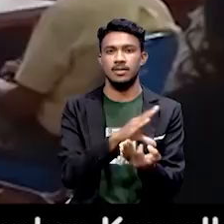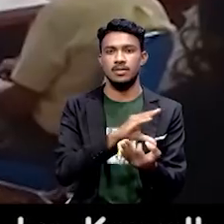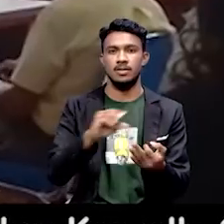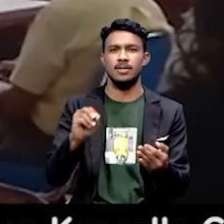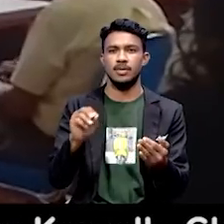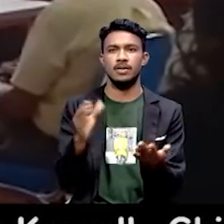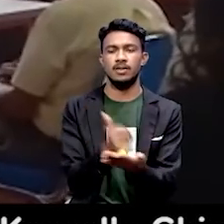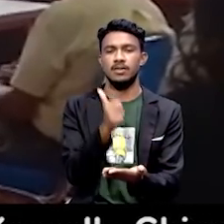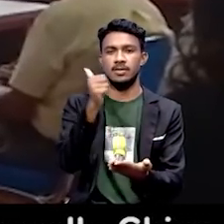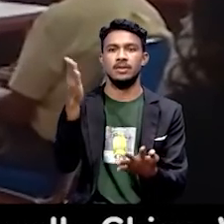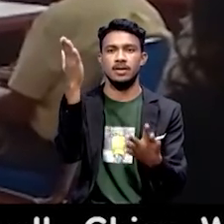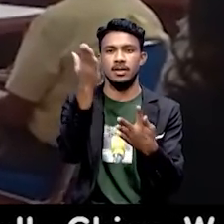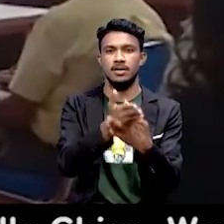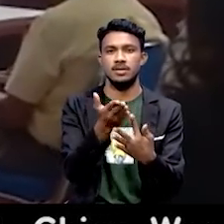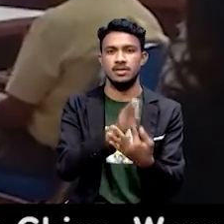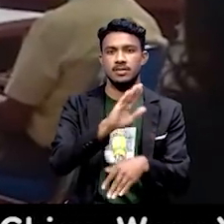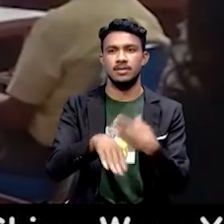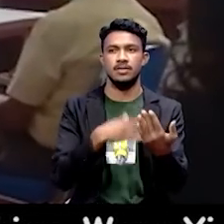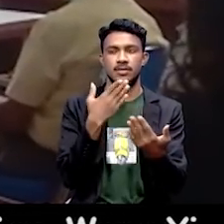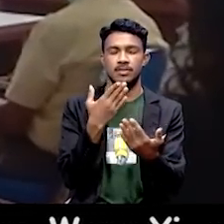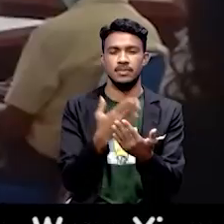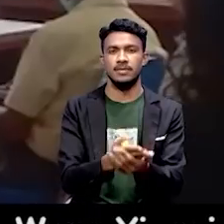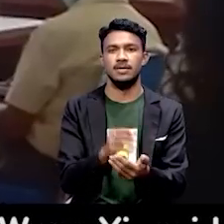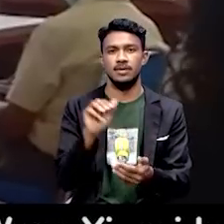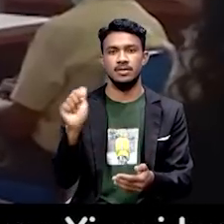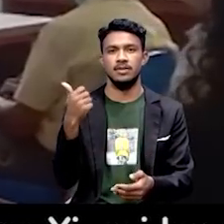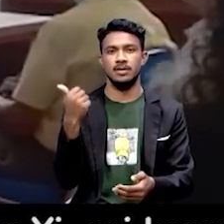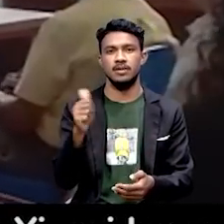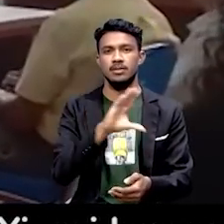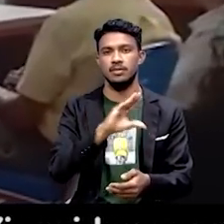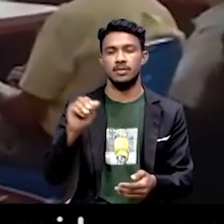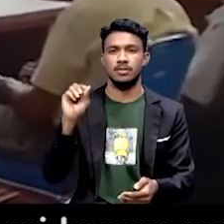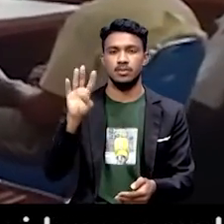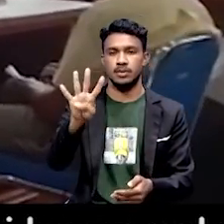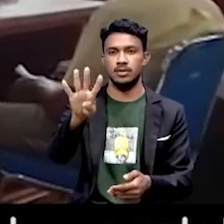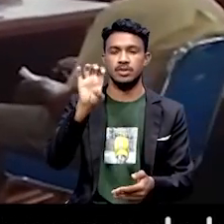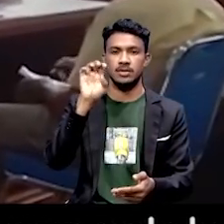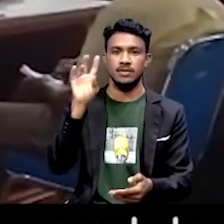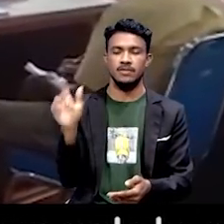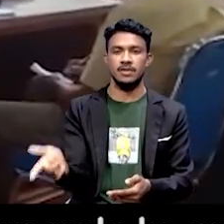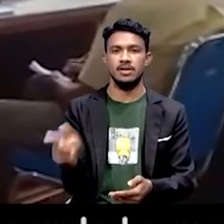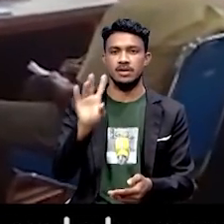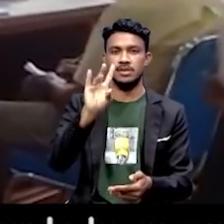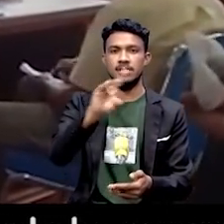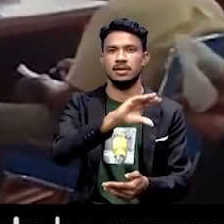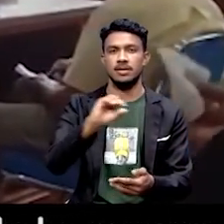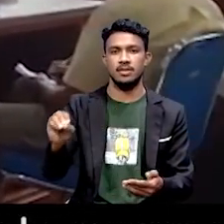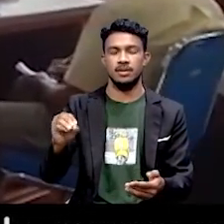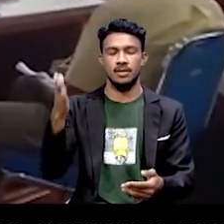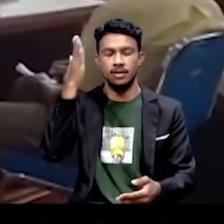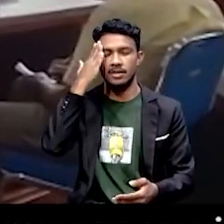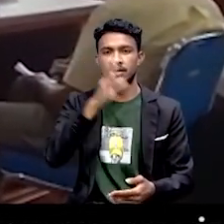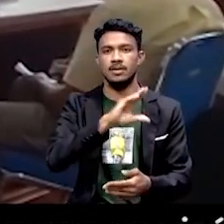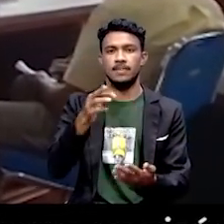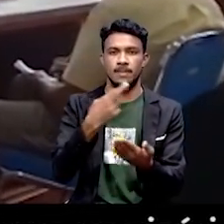ser suportado pelo arguido nos termos do artigo 501, número 3 e 497, todos do Código Civil, acrescida de juros à